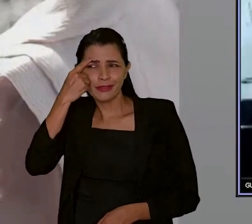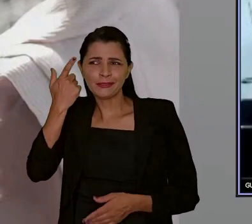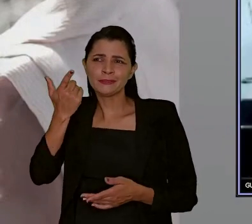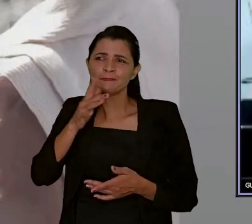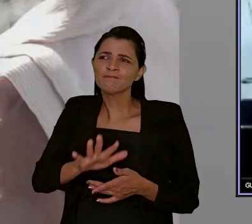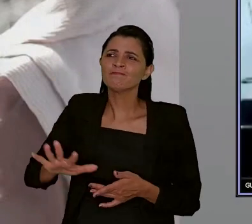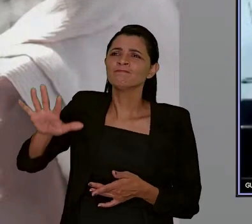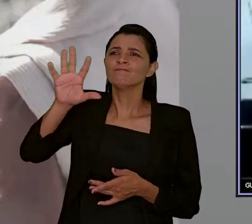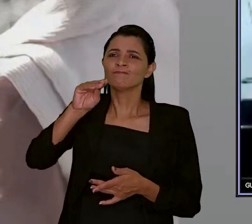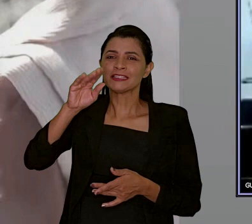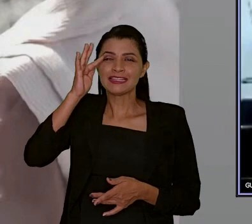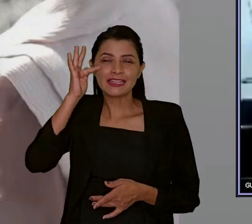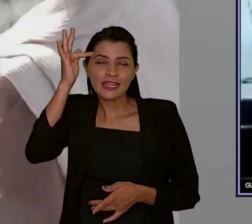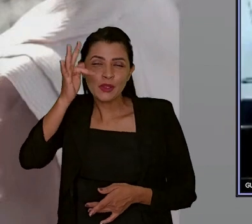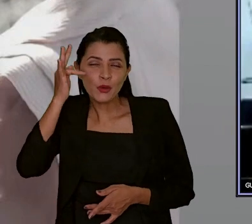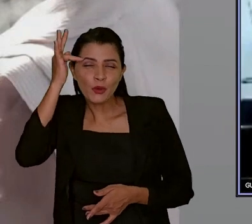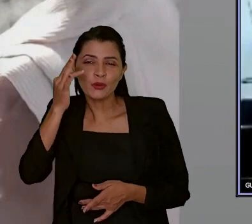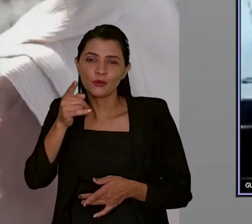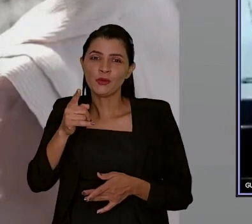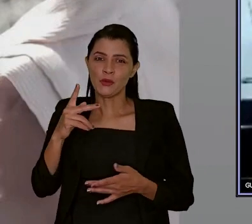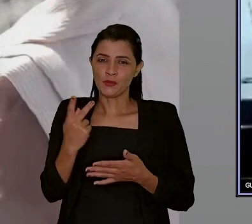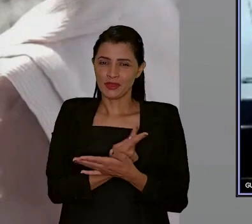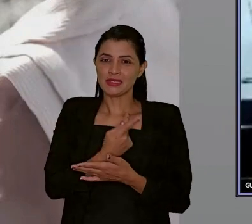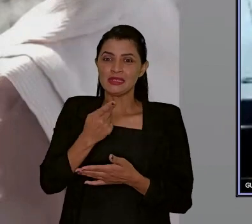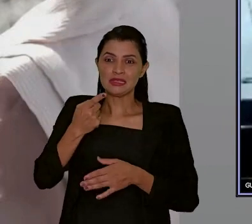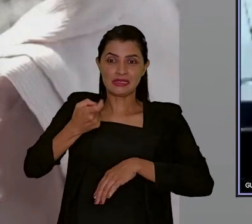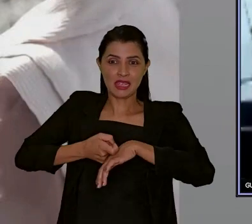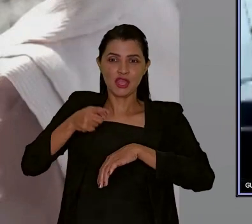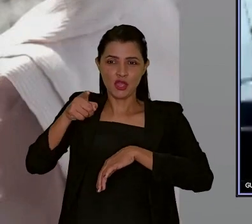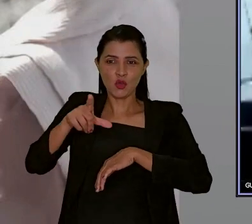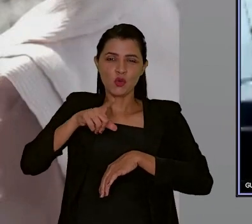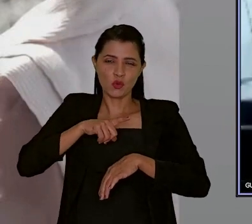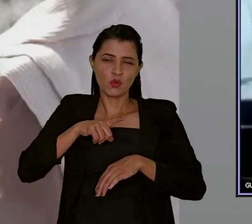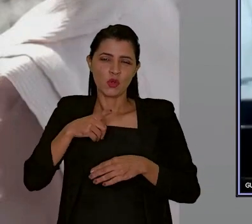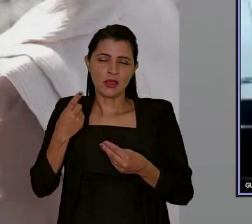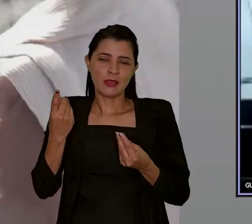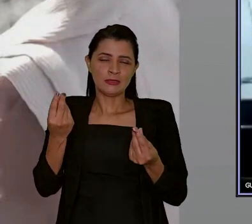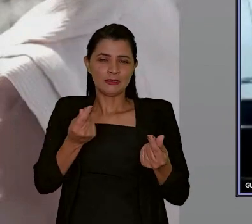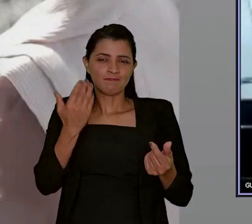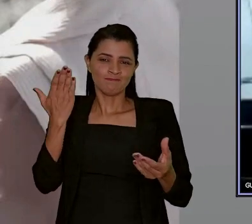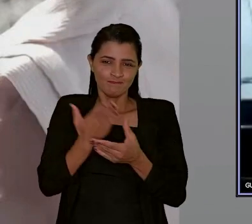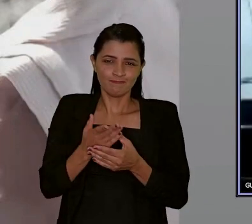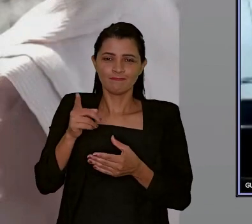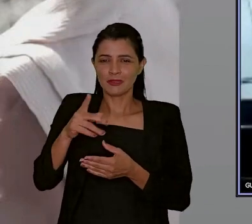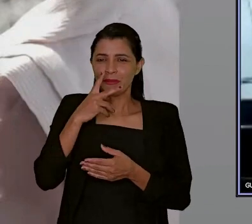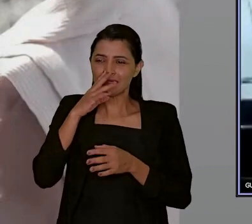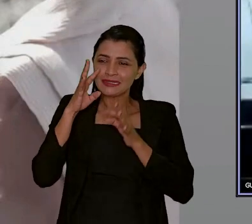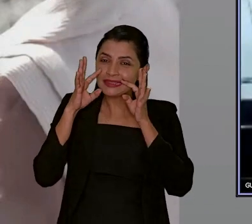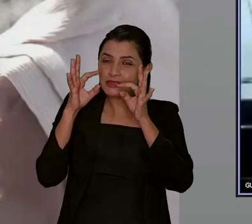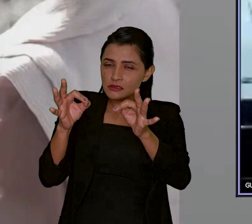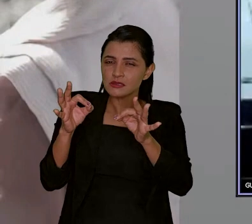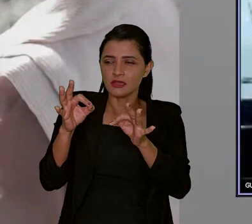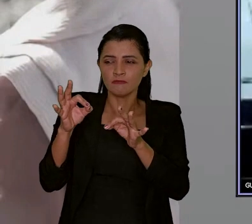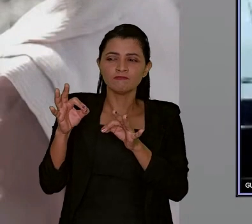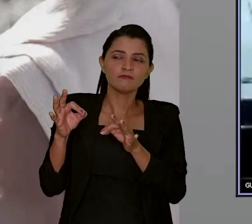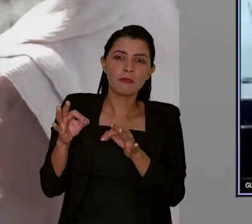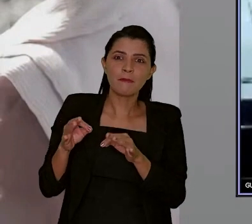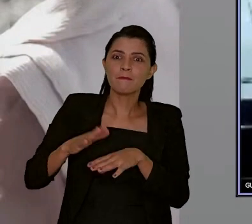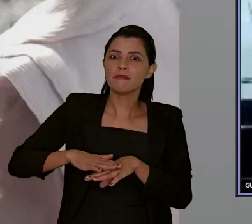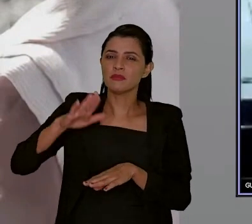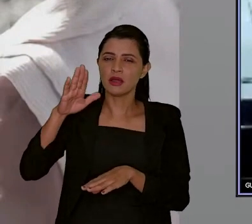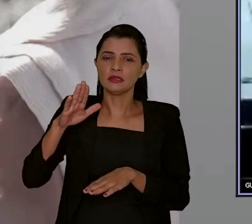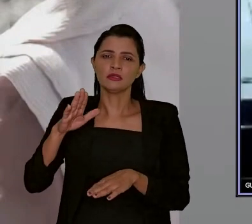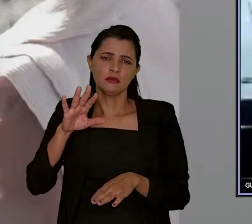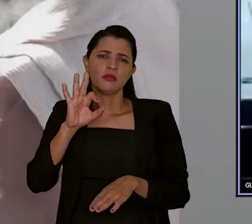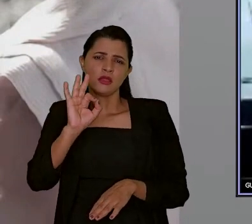teórico, os casos concretos acabam nos chamando muita atenção, né? E, por óbvio, que me parece